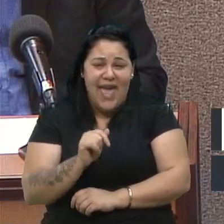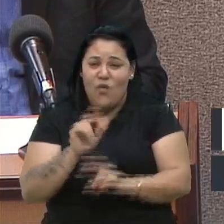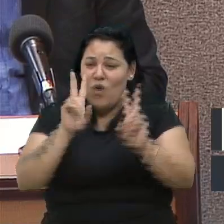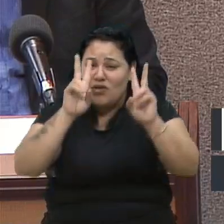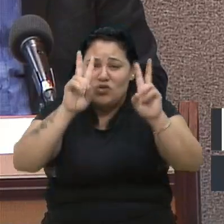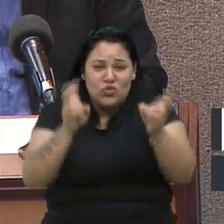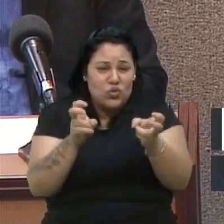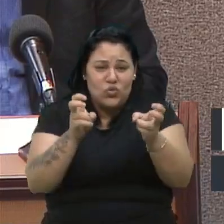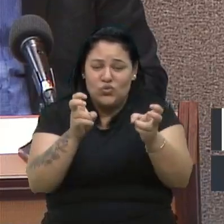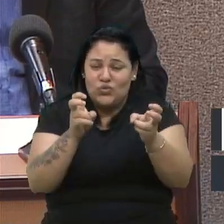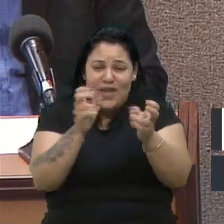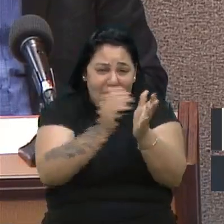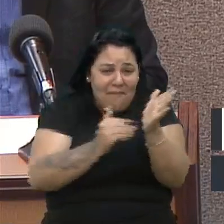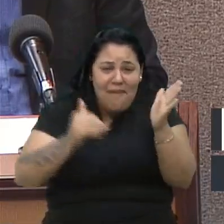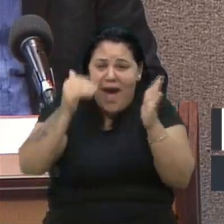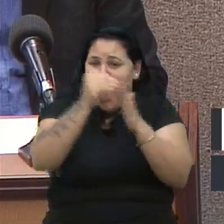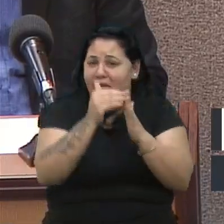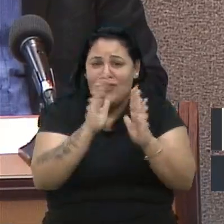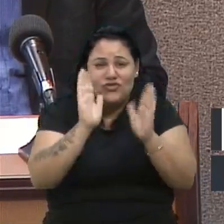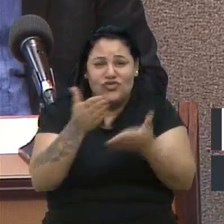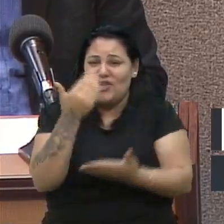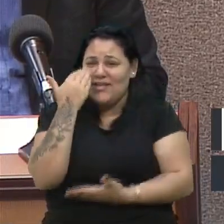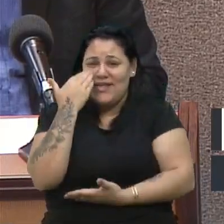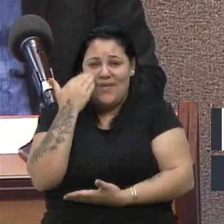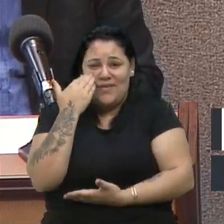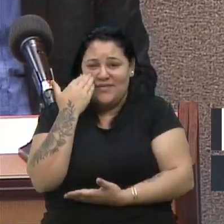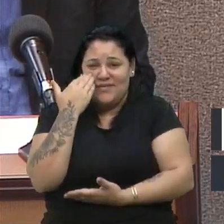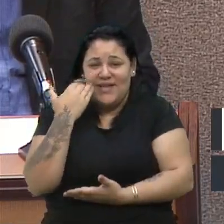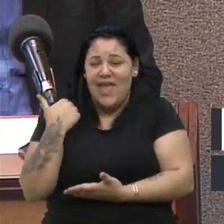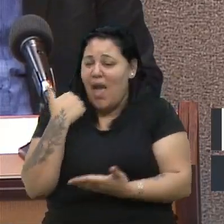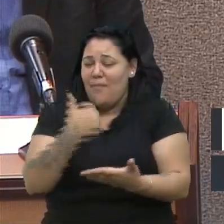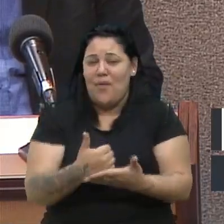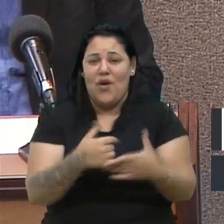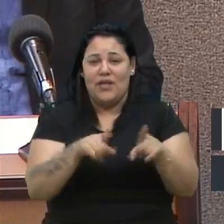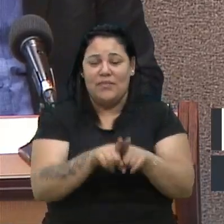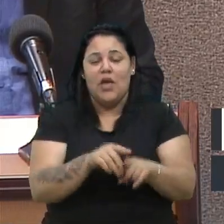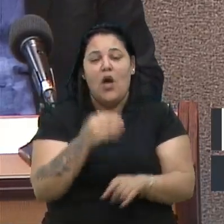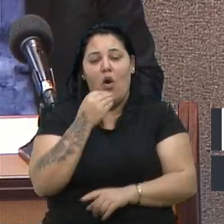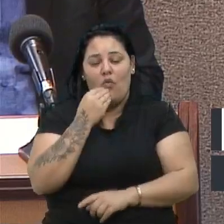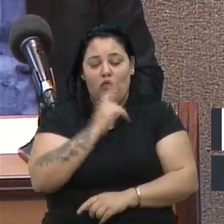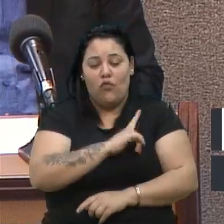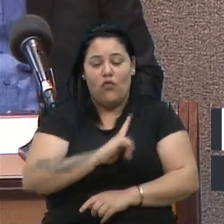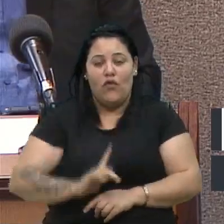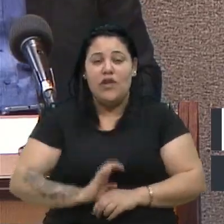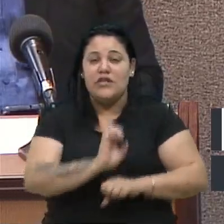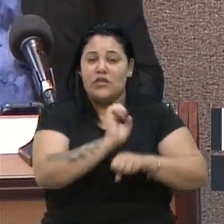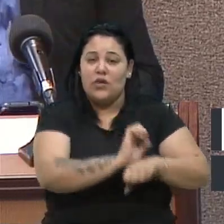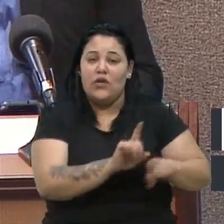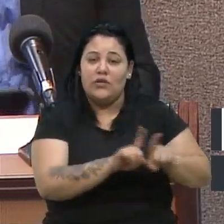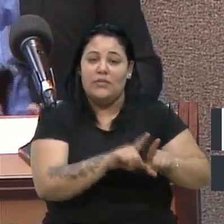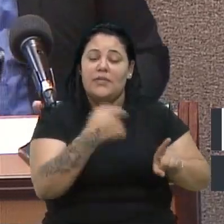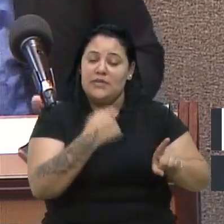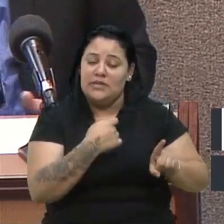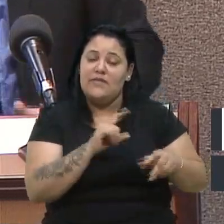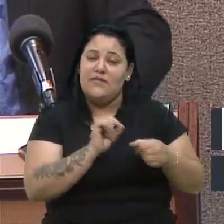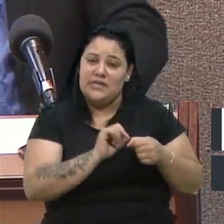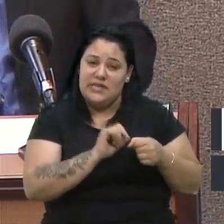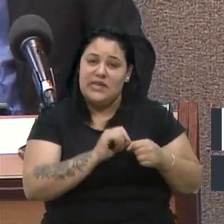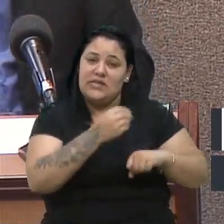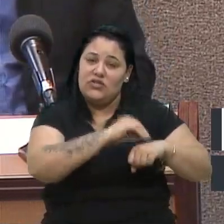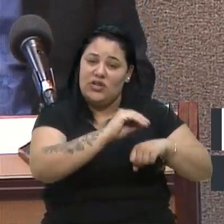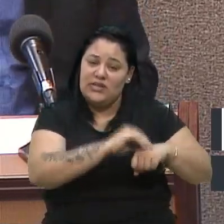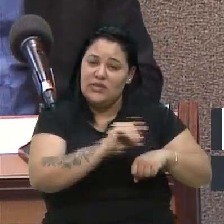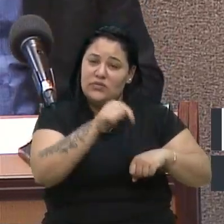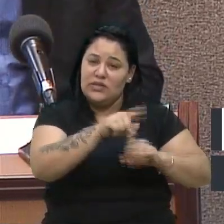é outra notícia interessante. Claro que os governos estaduais terão que fazer também as suas devidas referências a esse projeto,